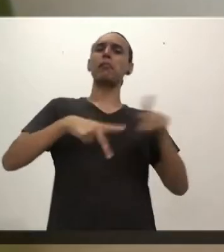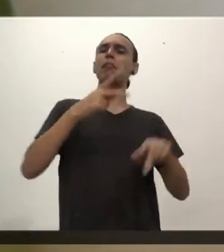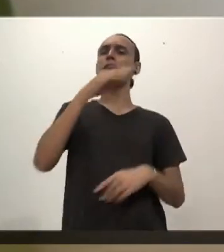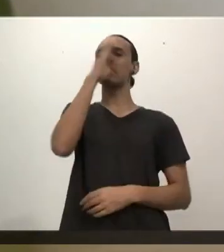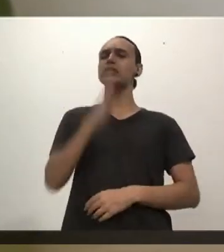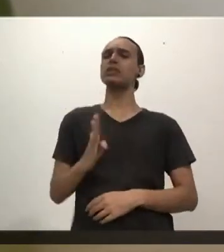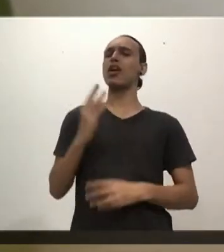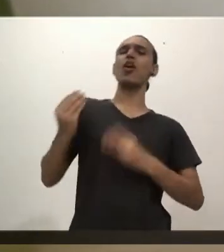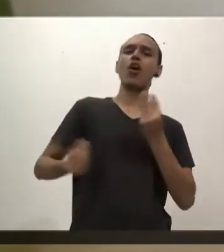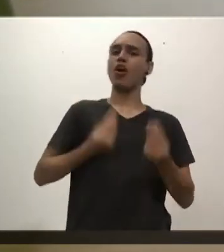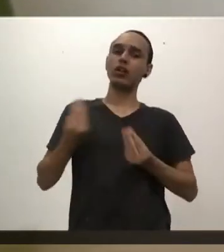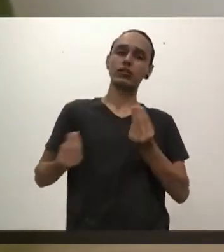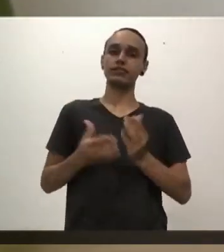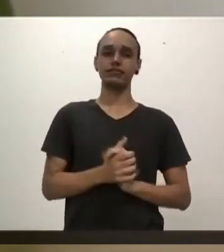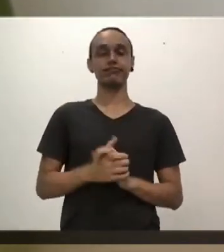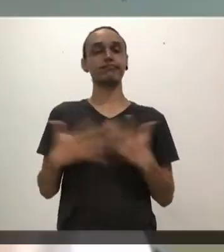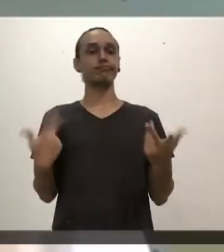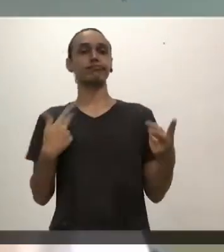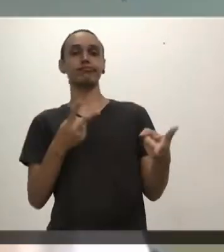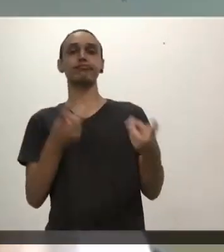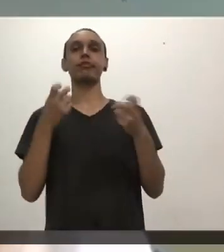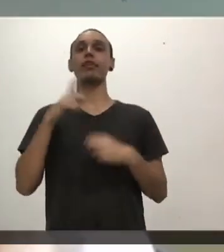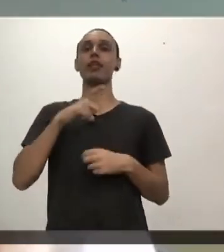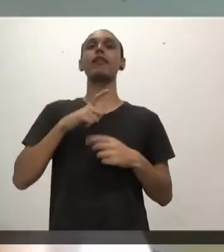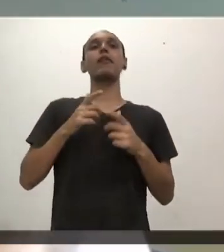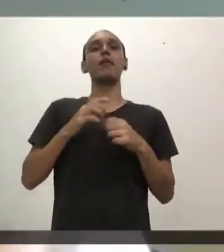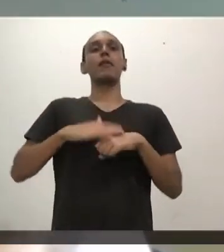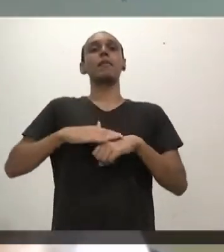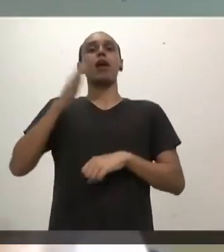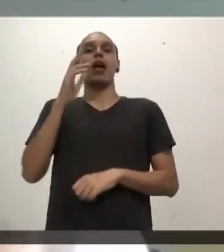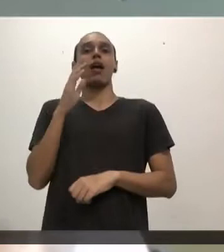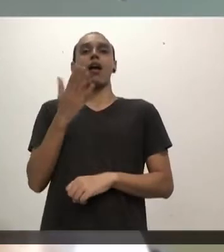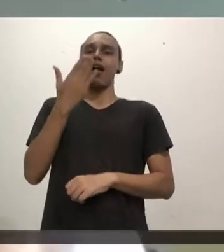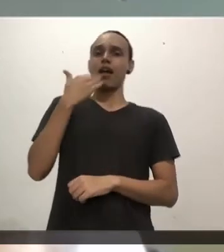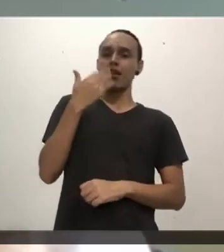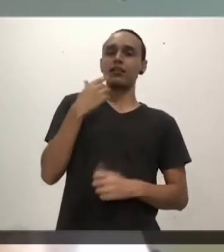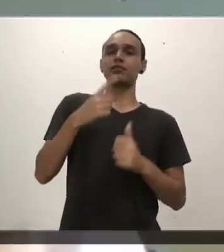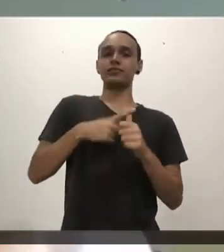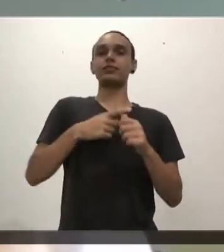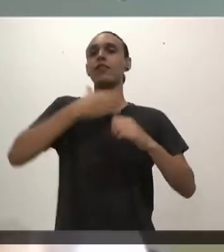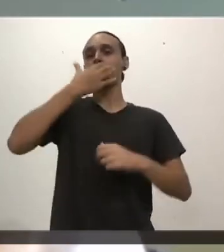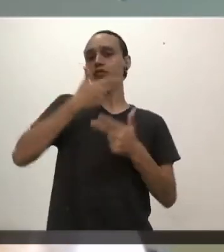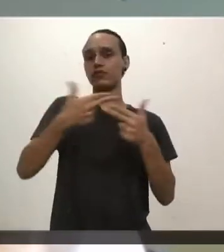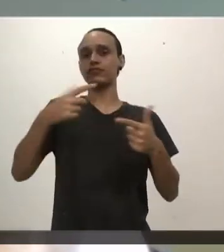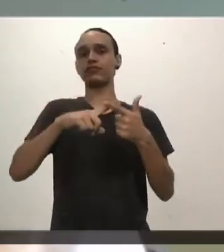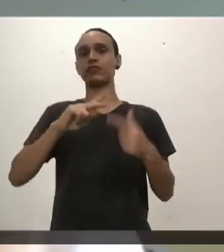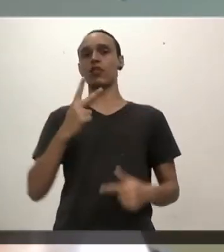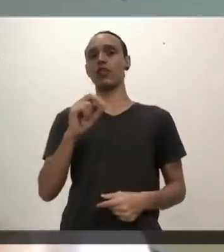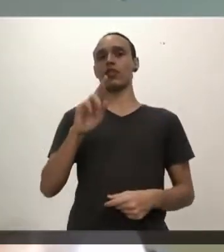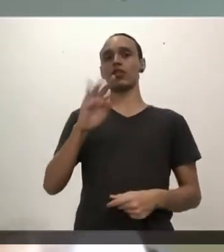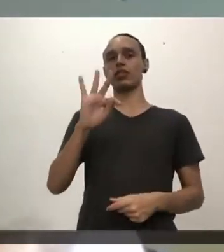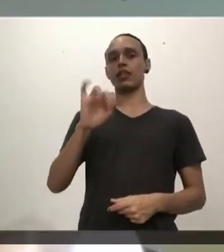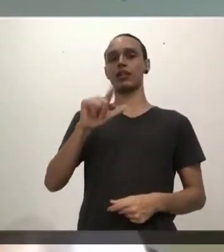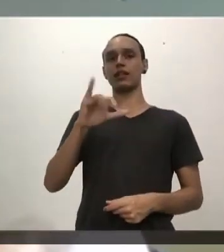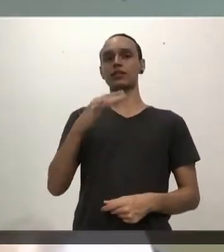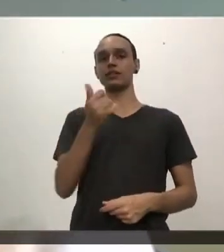comportamento alimentar da população brasileira? A gente observou um aumento na frequência do consumo de frutas, hortaliças e feijão